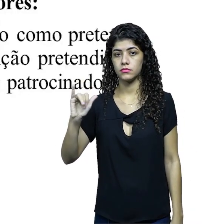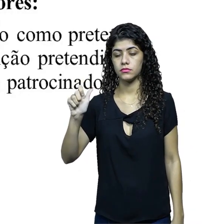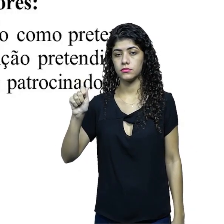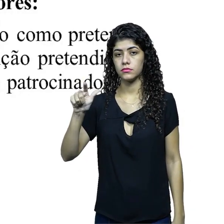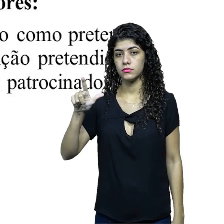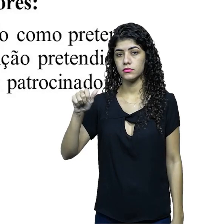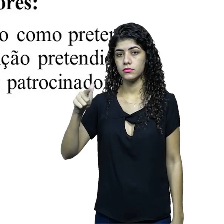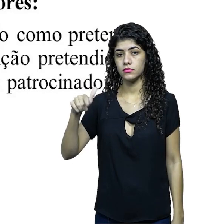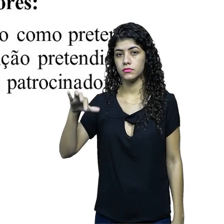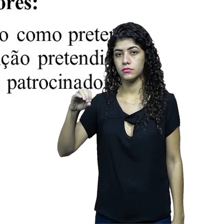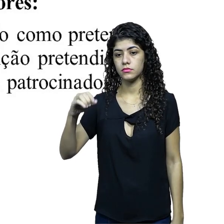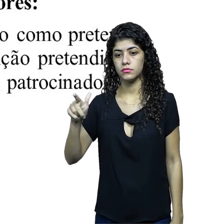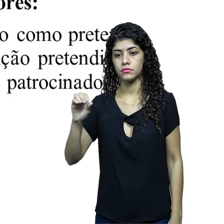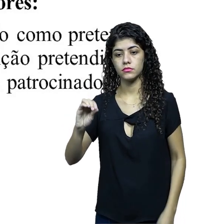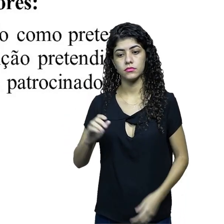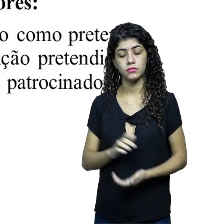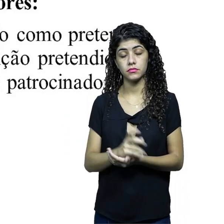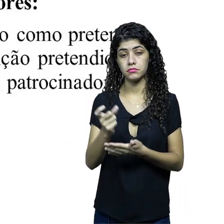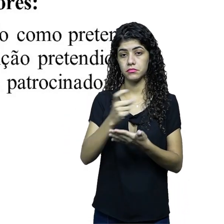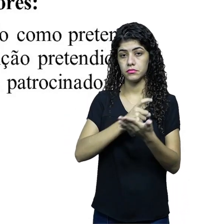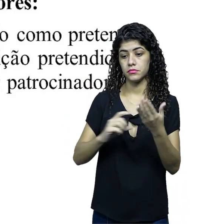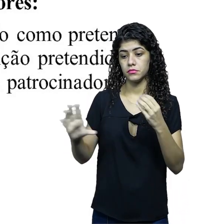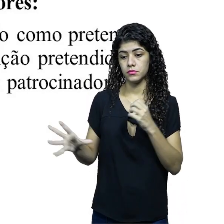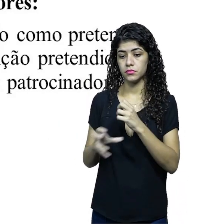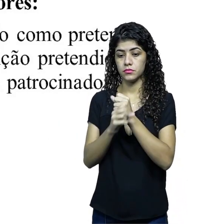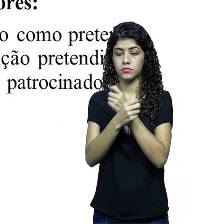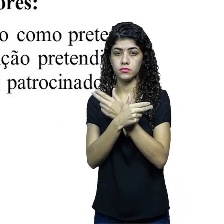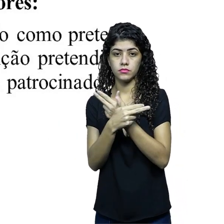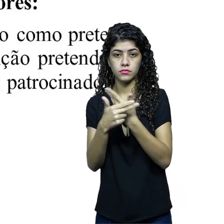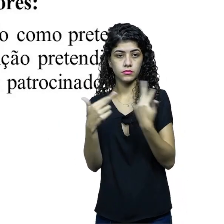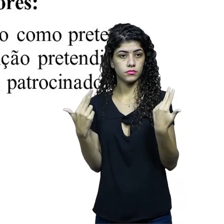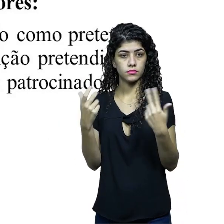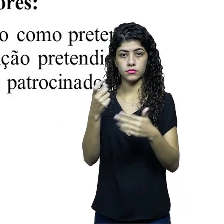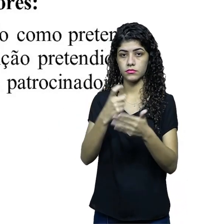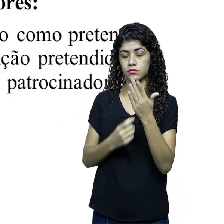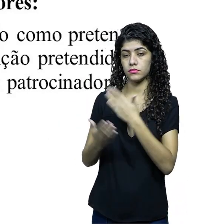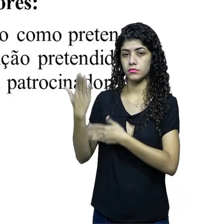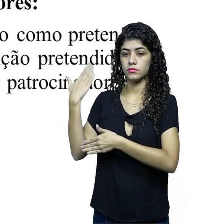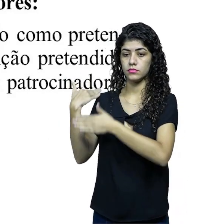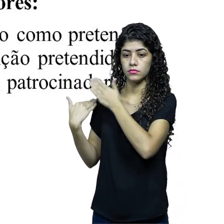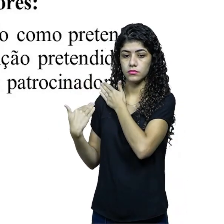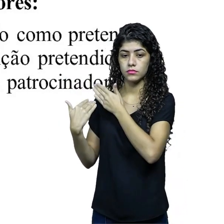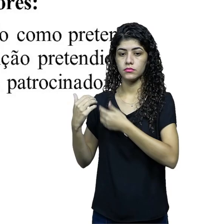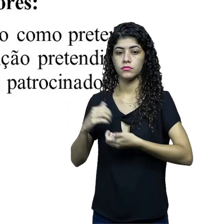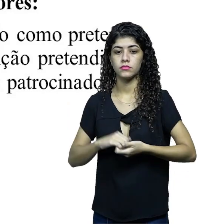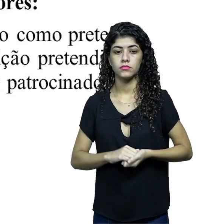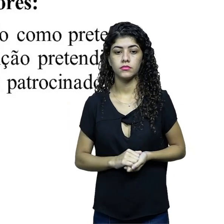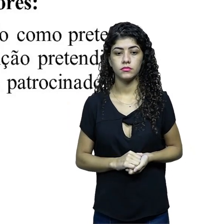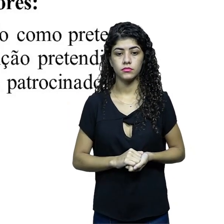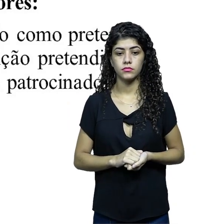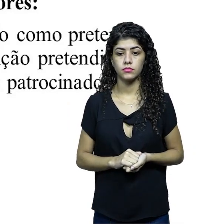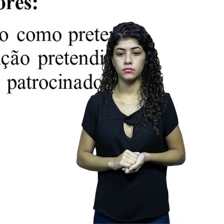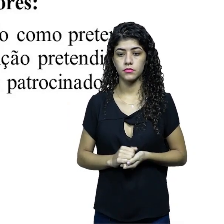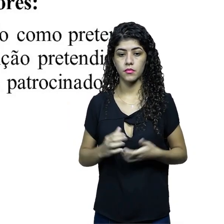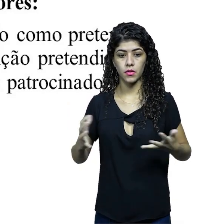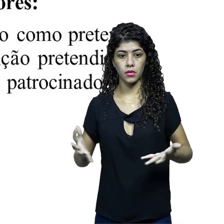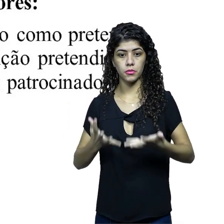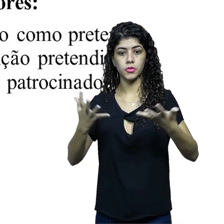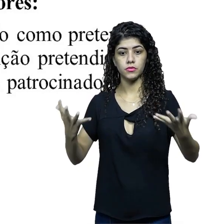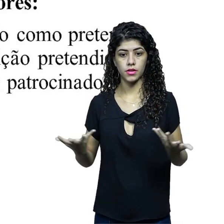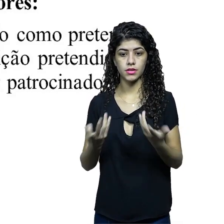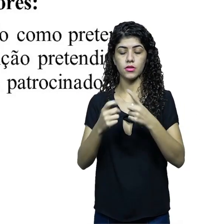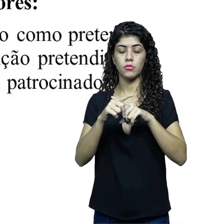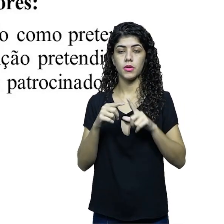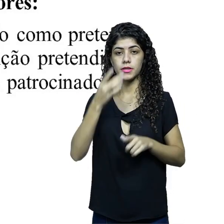de comunicabilidade. Esse texto é uma soma de vários textos anteriores. Logline, mais